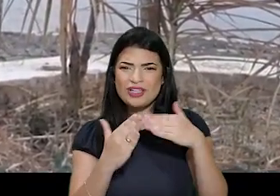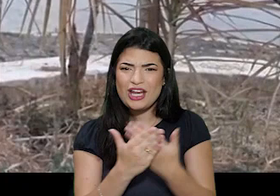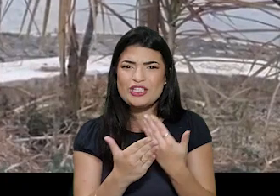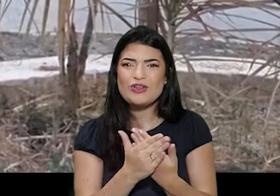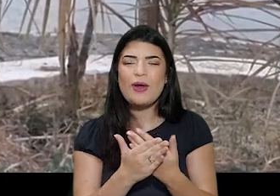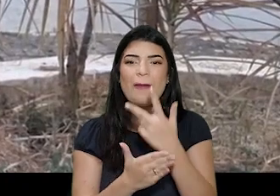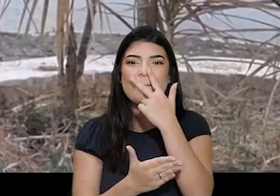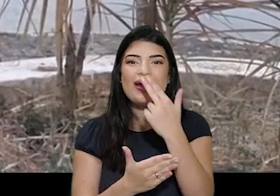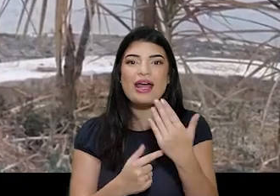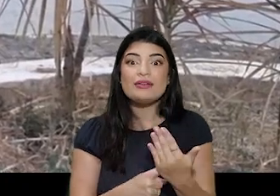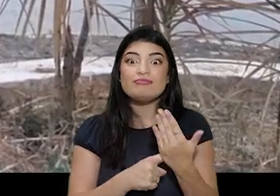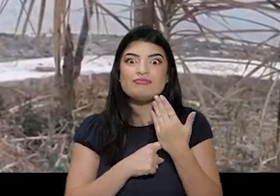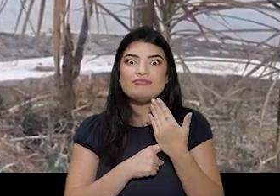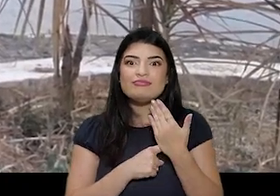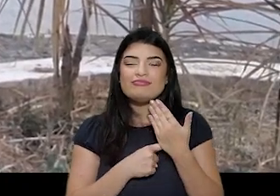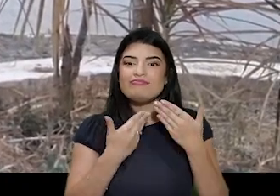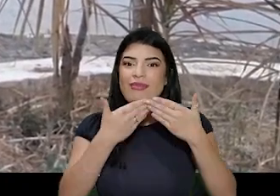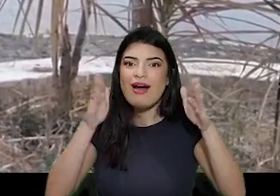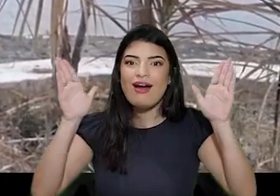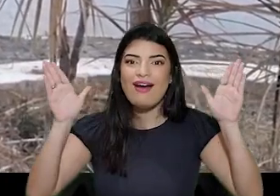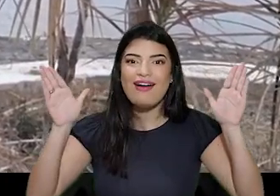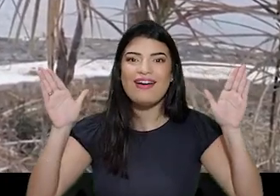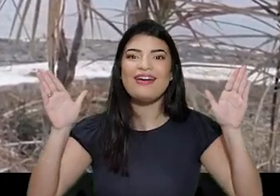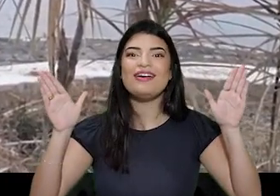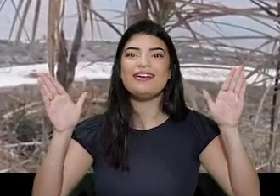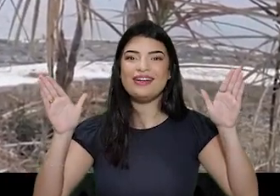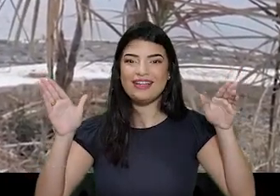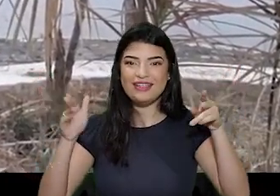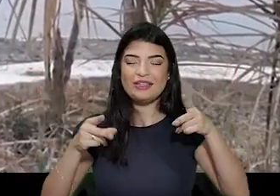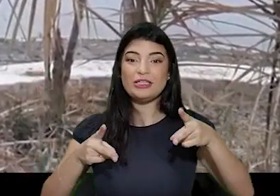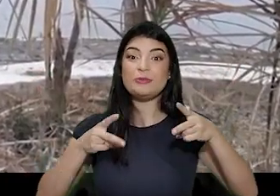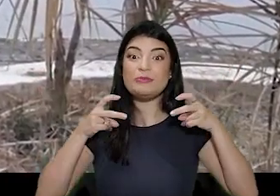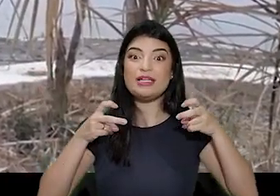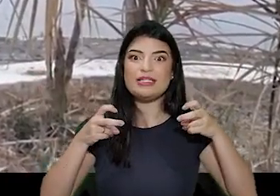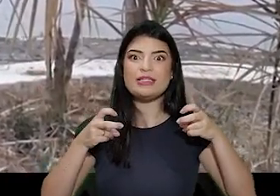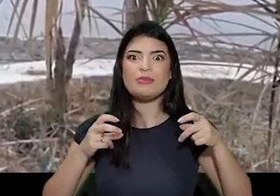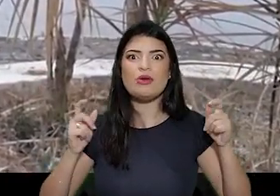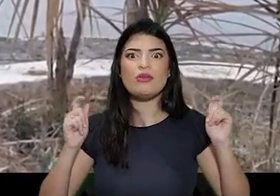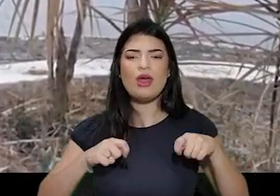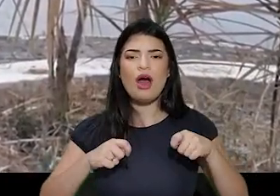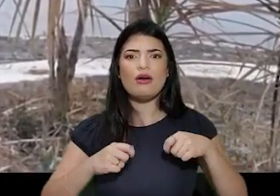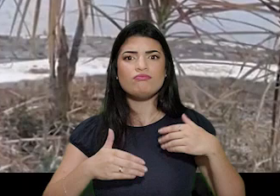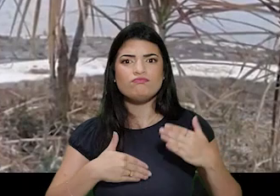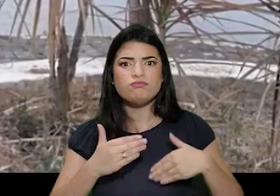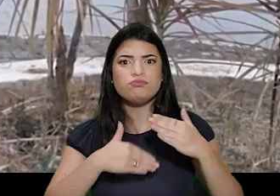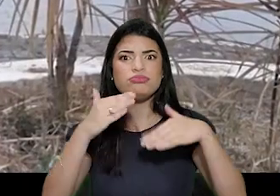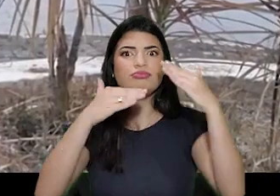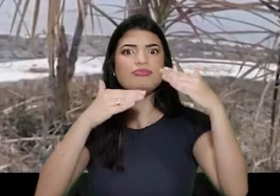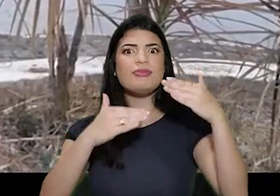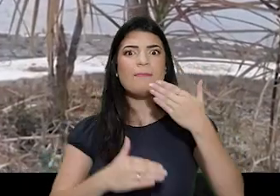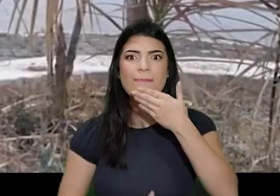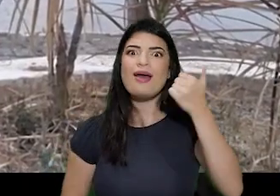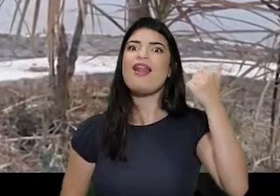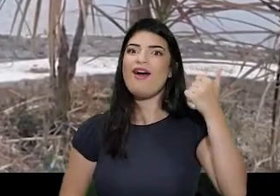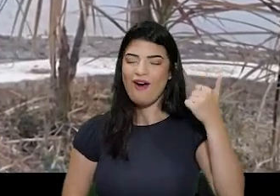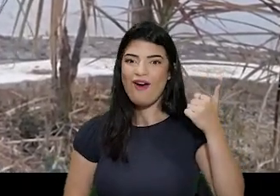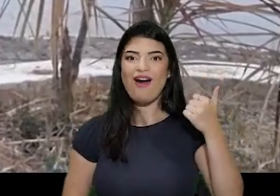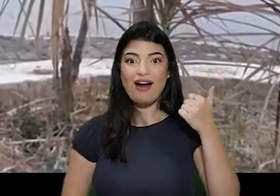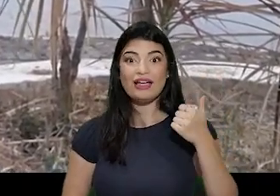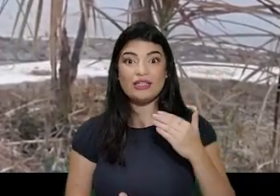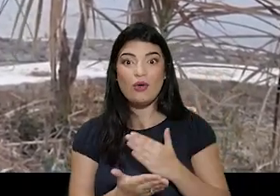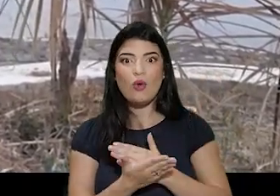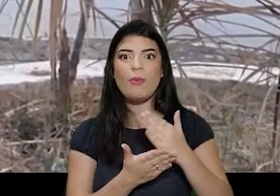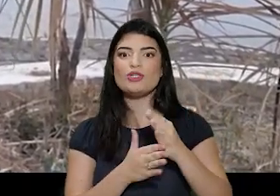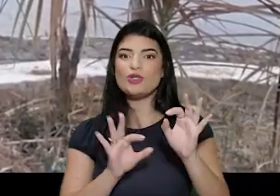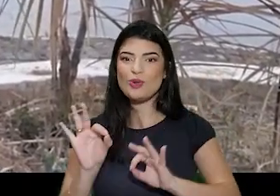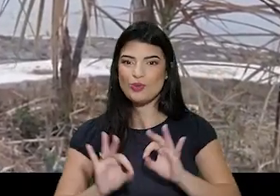foi como se fosse uma abertura de portas. Foi por onde a gente começou o negócio, viu o potencial.